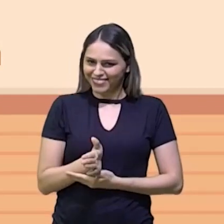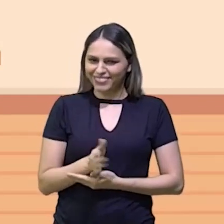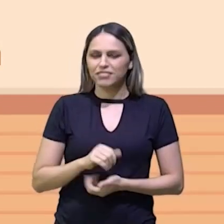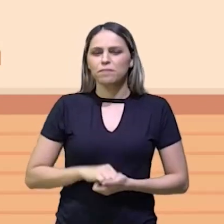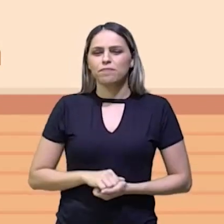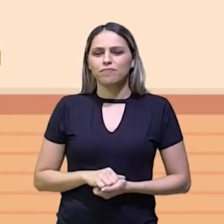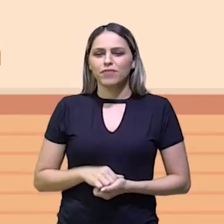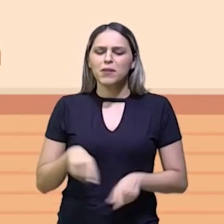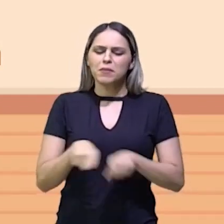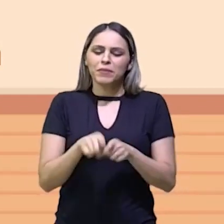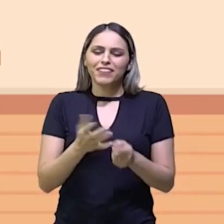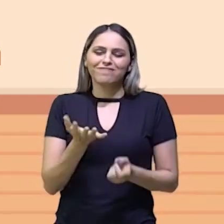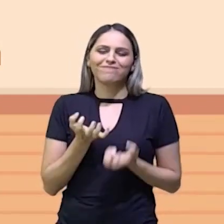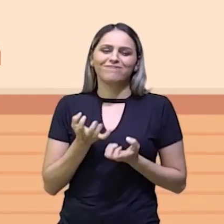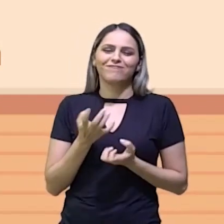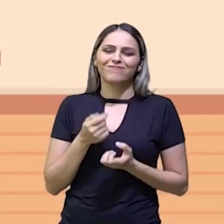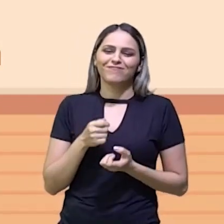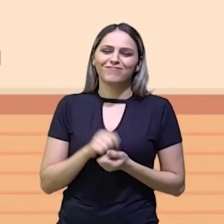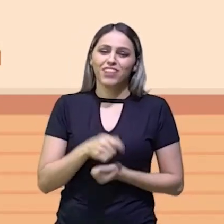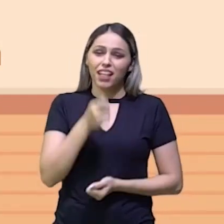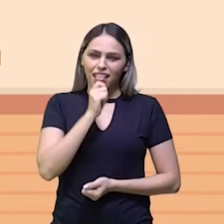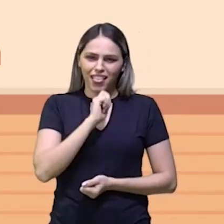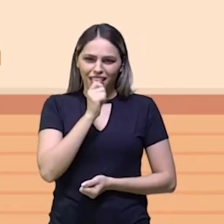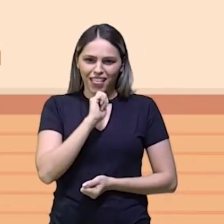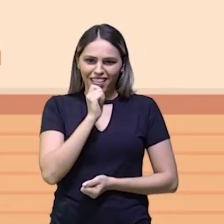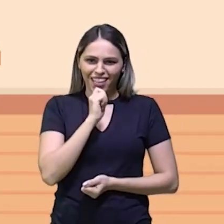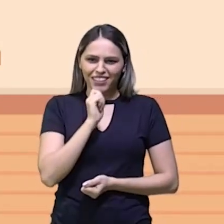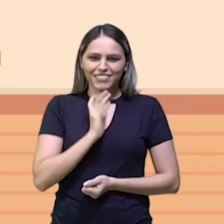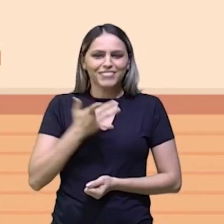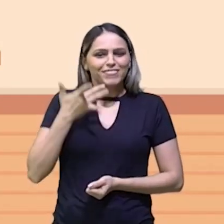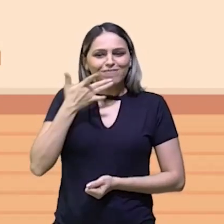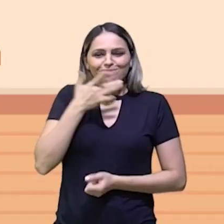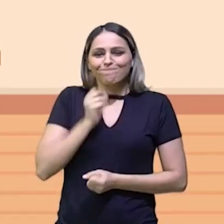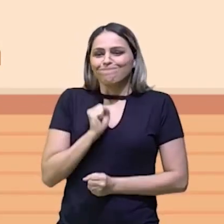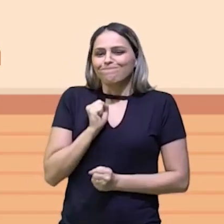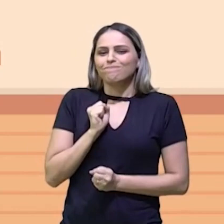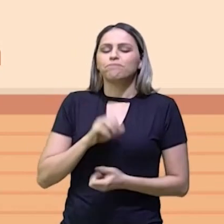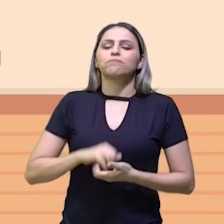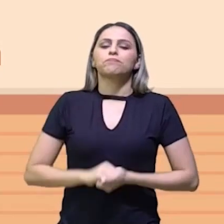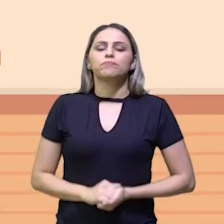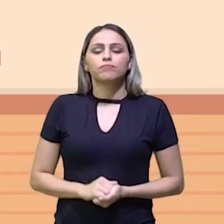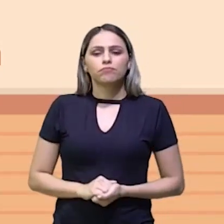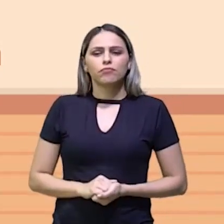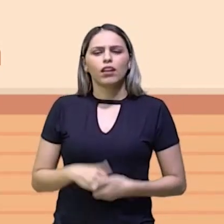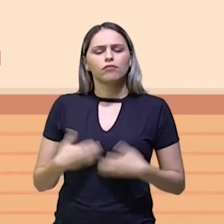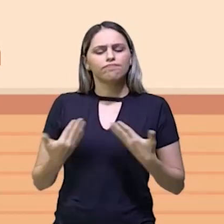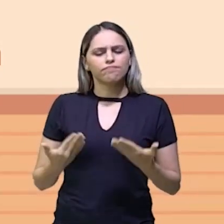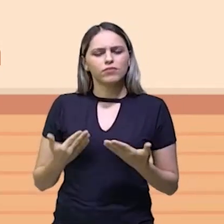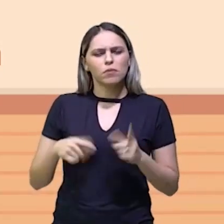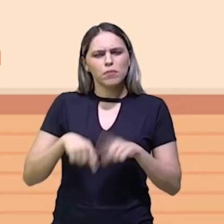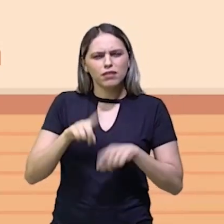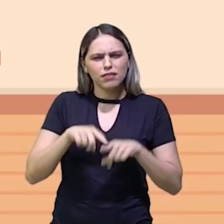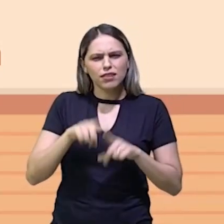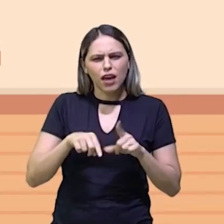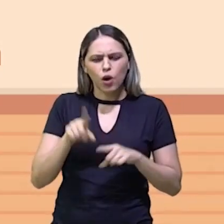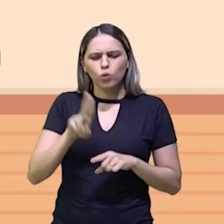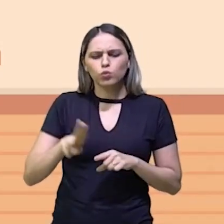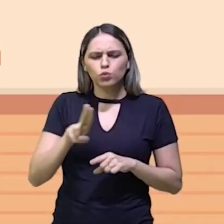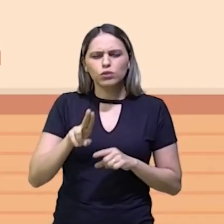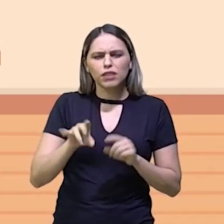eu estou querendo comer. Chupar esse picolé delicioso. Essas embalagens, crianças, de produtos